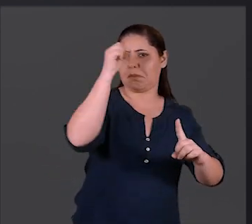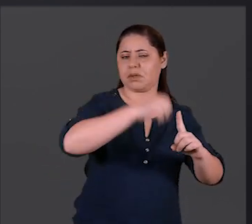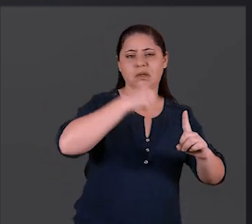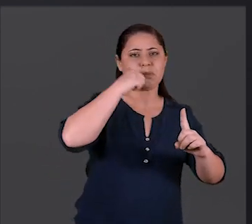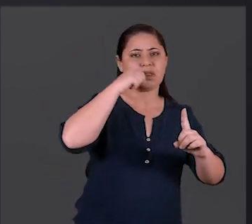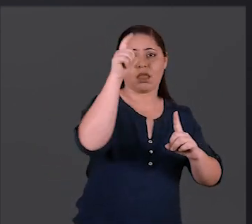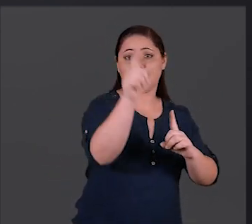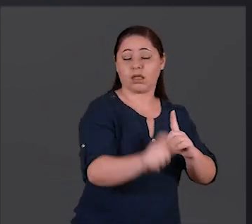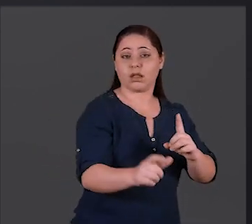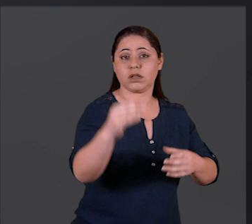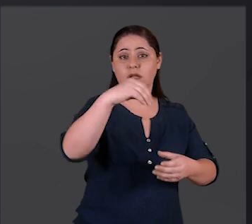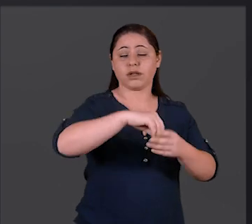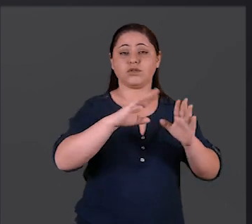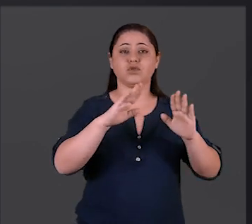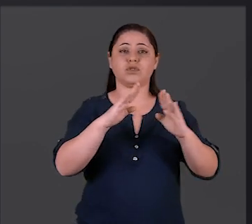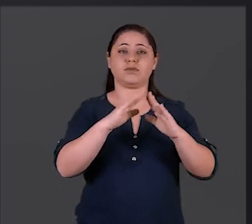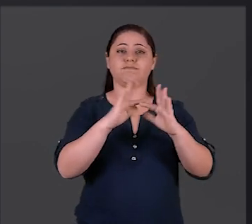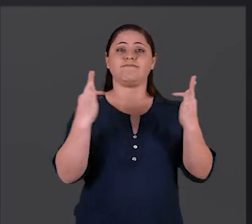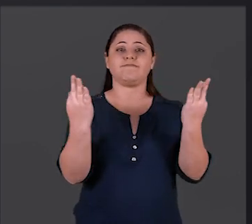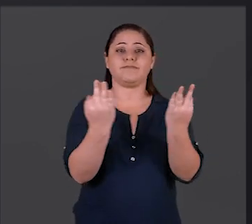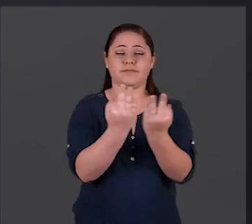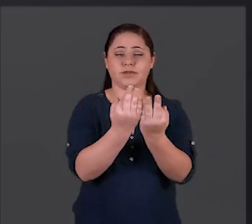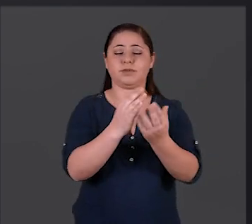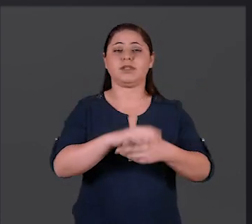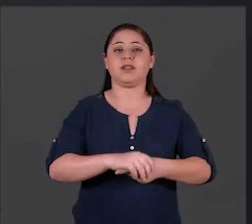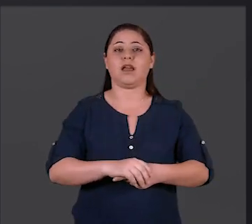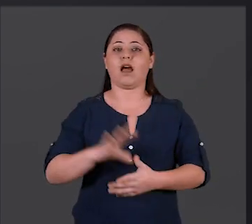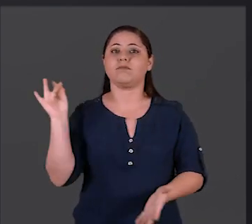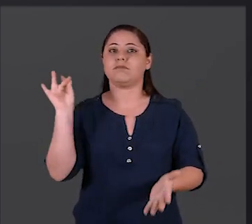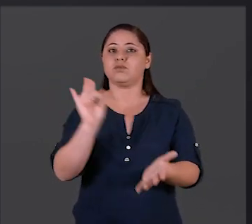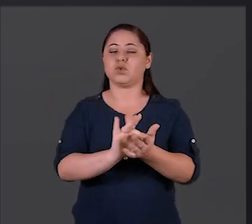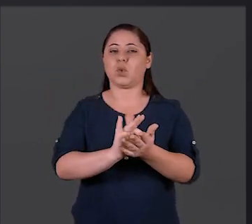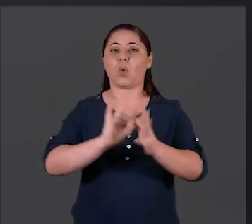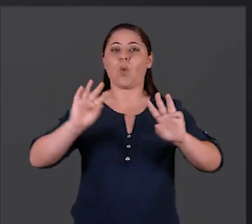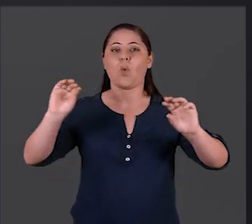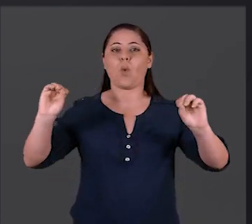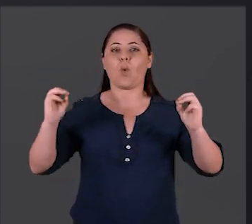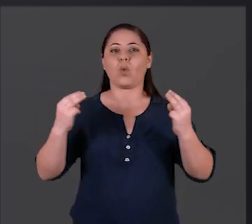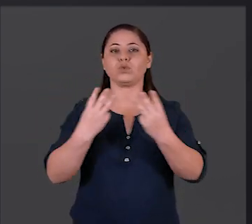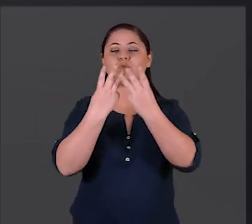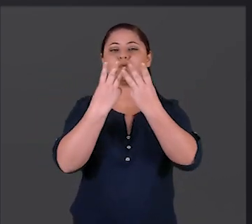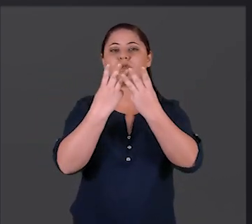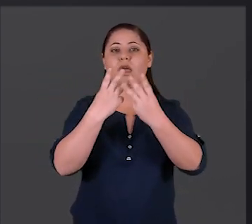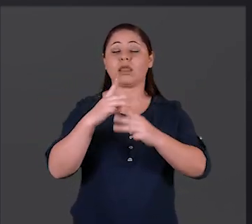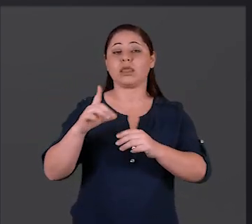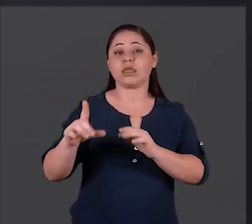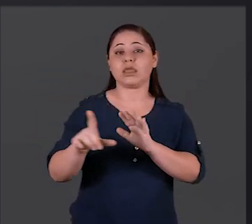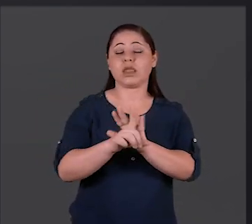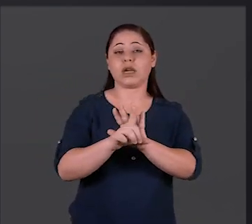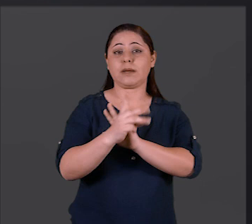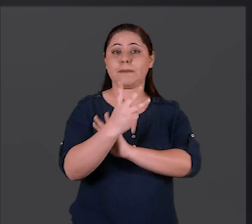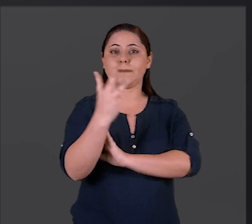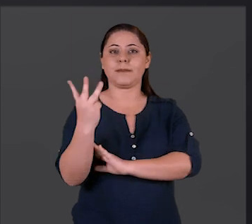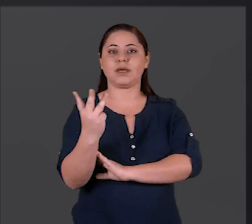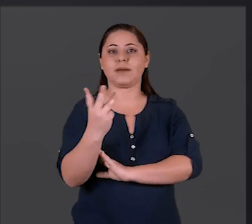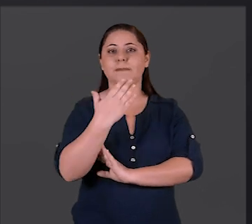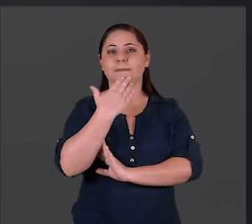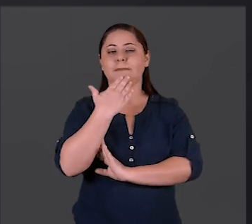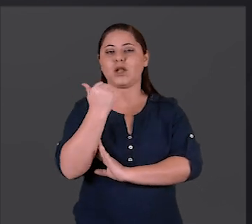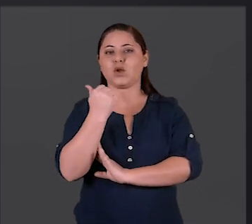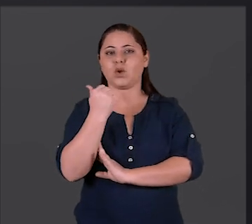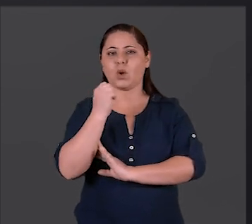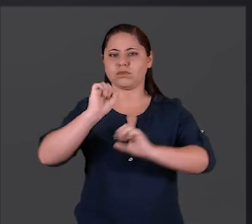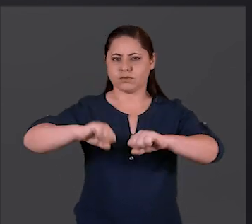mulheres no âmbito doméstico e familiar. É reconhecida pela ONU como uma das 3 melhores legislações do mundo